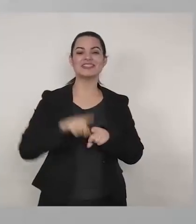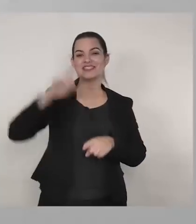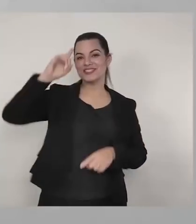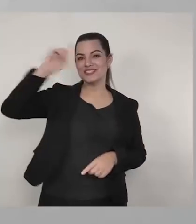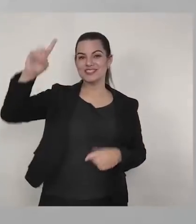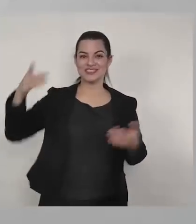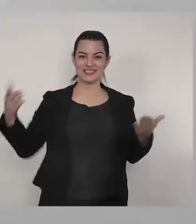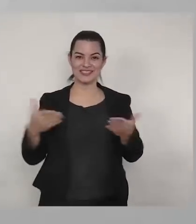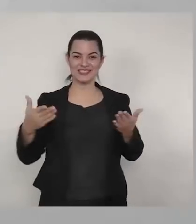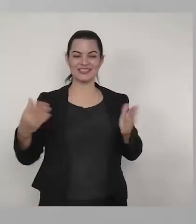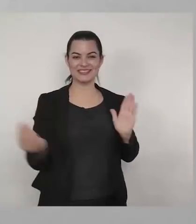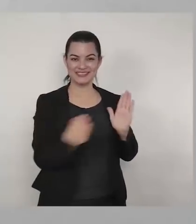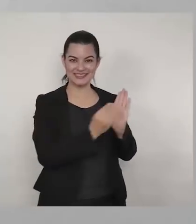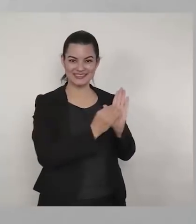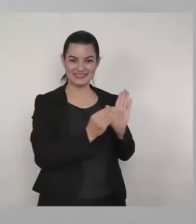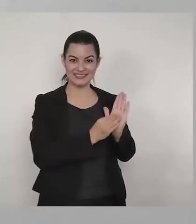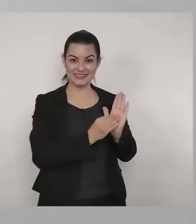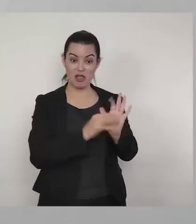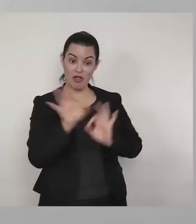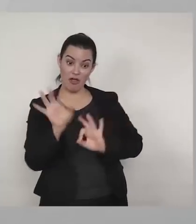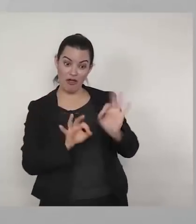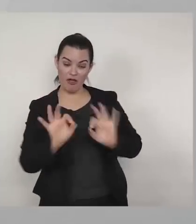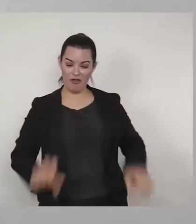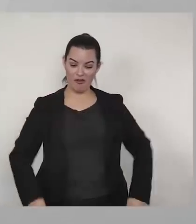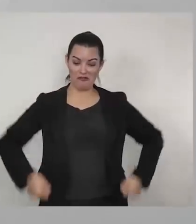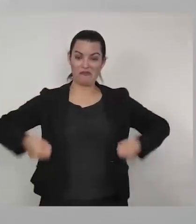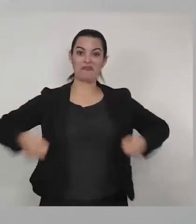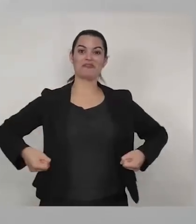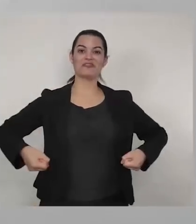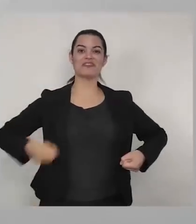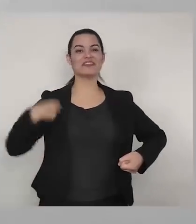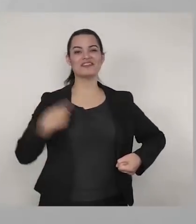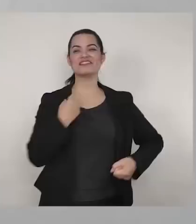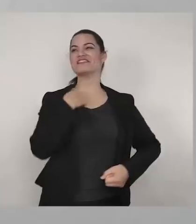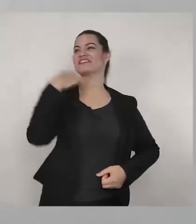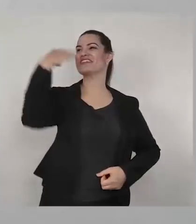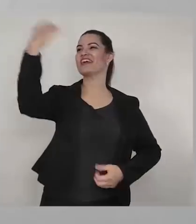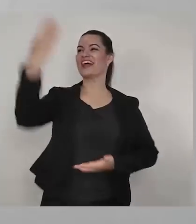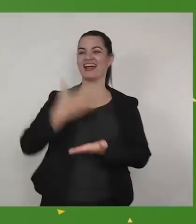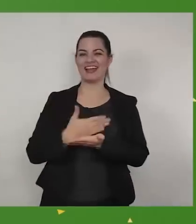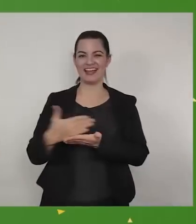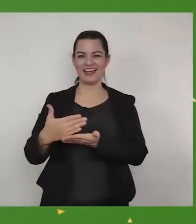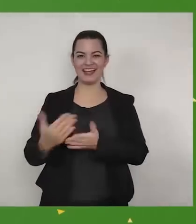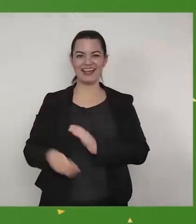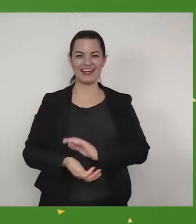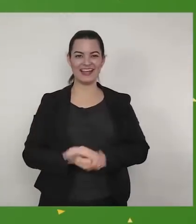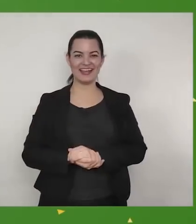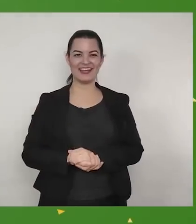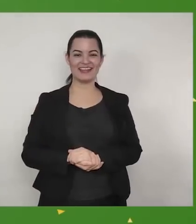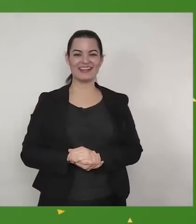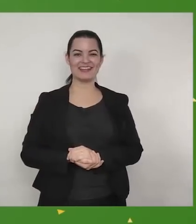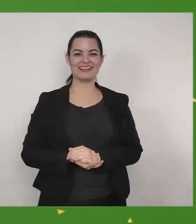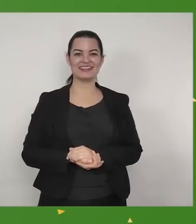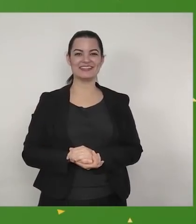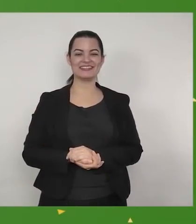e a data de hoje. Arrumem as malas que nós já vamos seguir viagem.